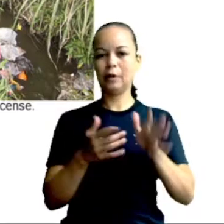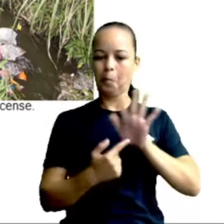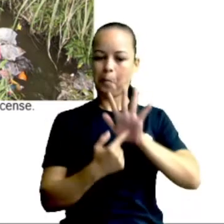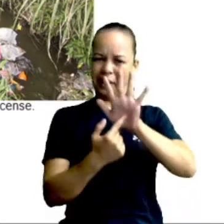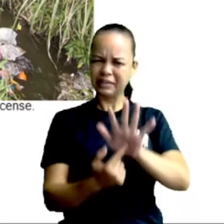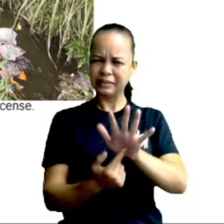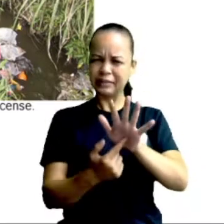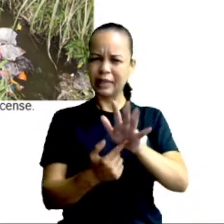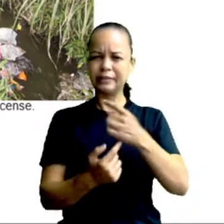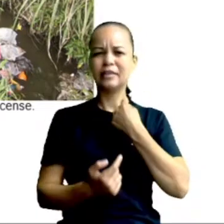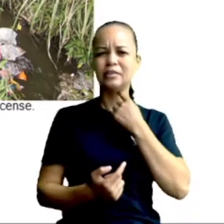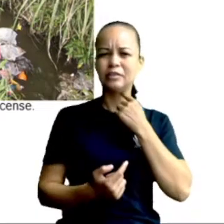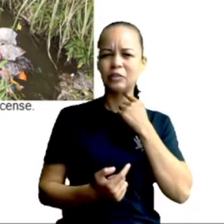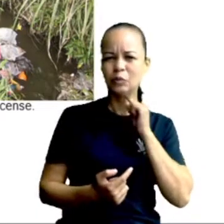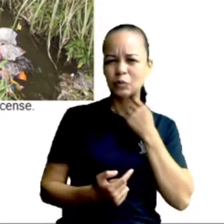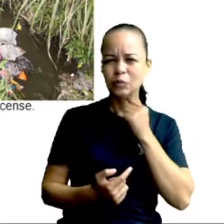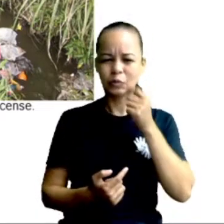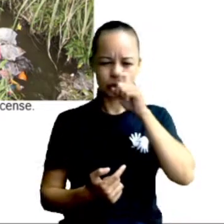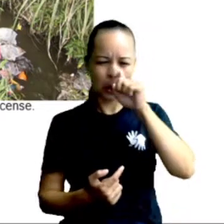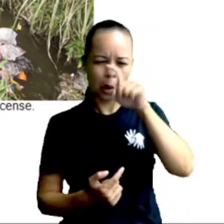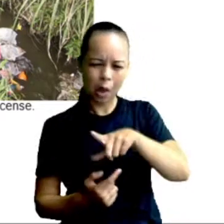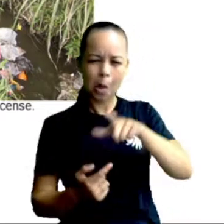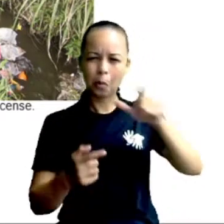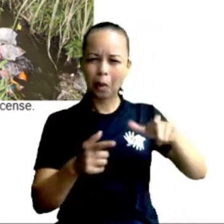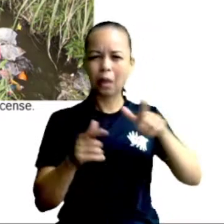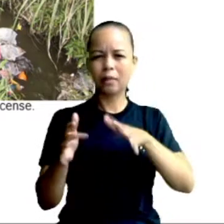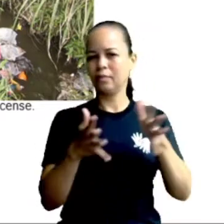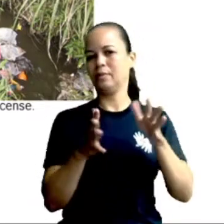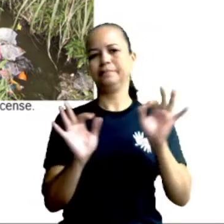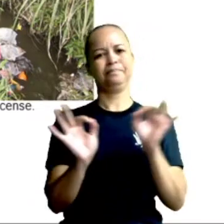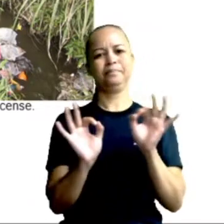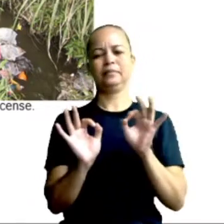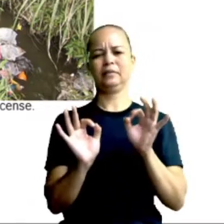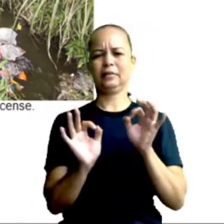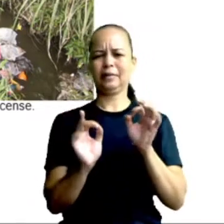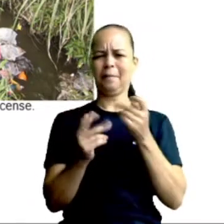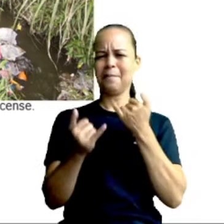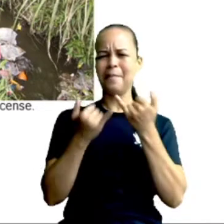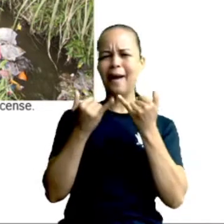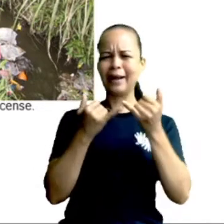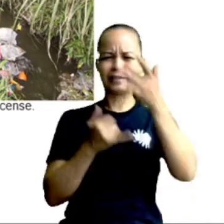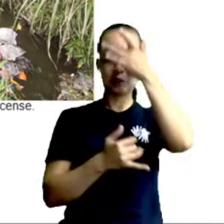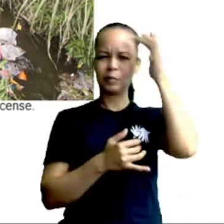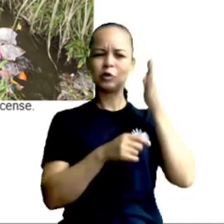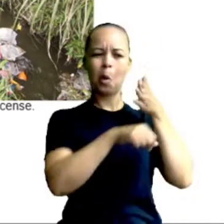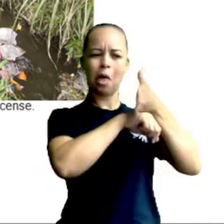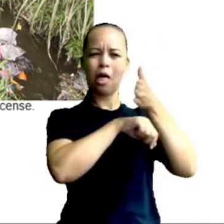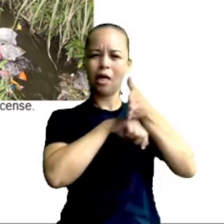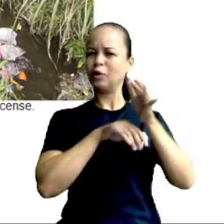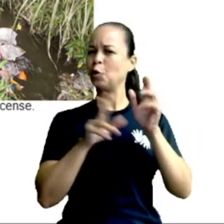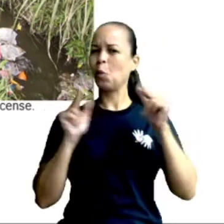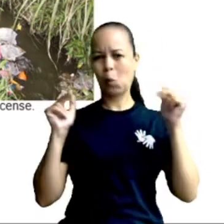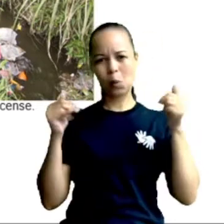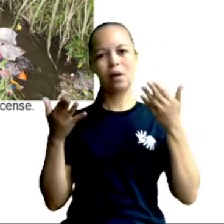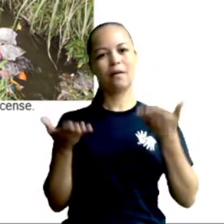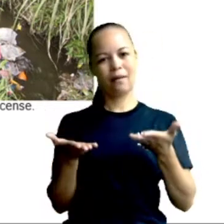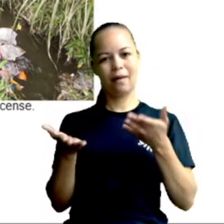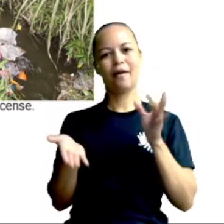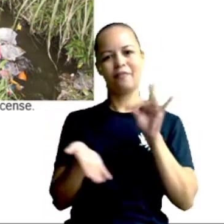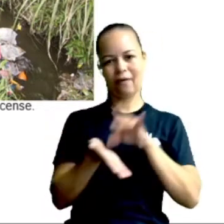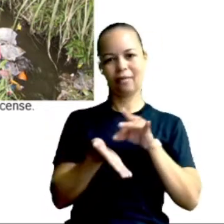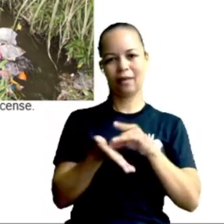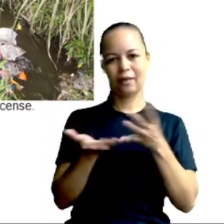nenhum tipo de intervenção humana, né? Parece que ninguém nunca chegou aí. Já no depois, a gente já